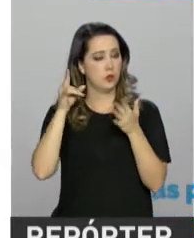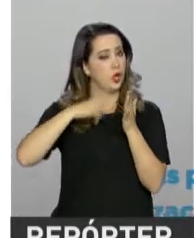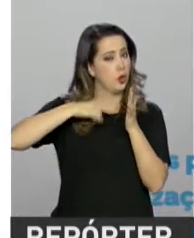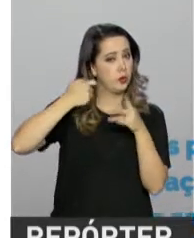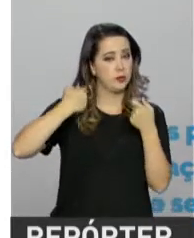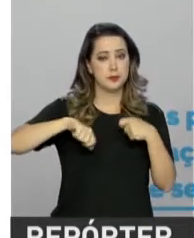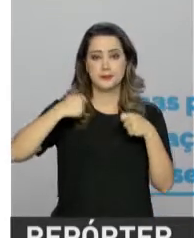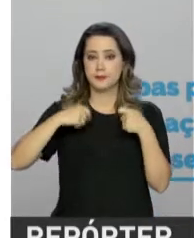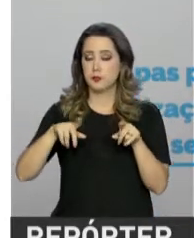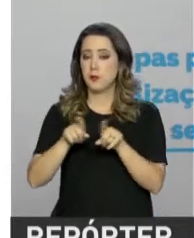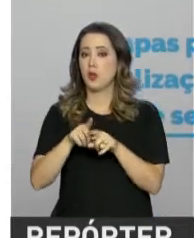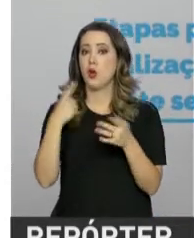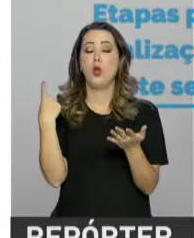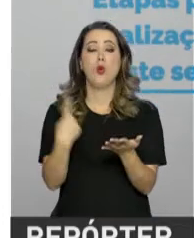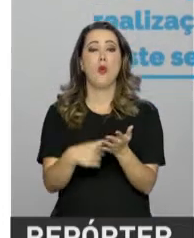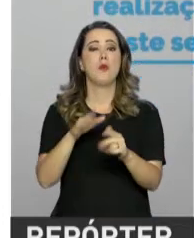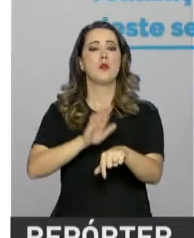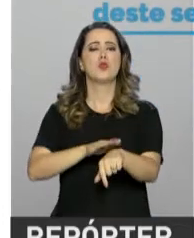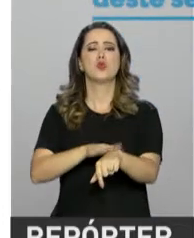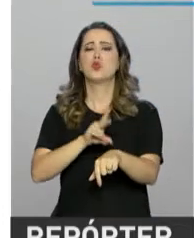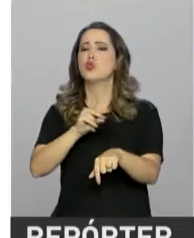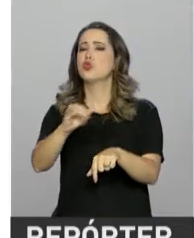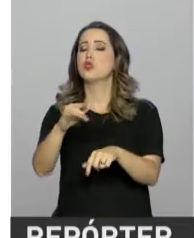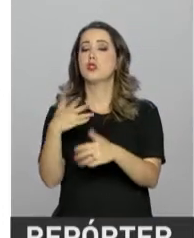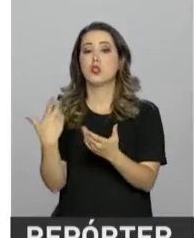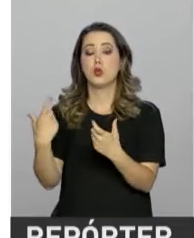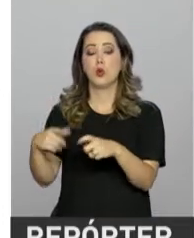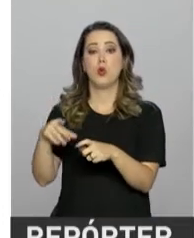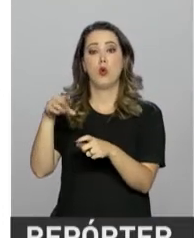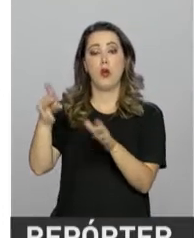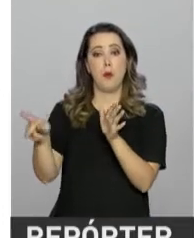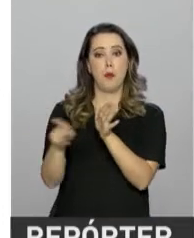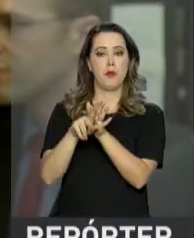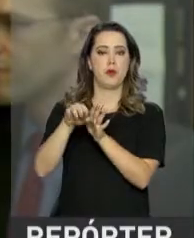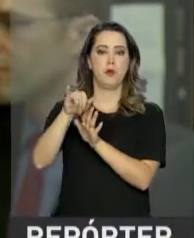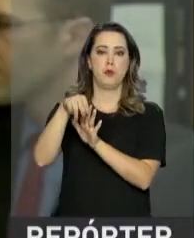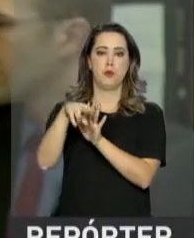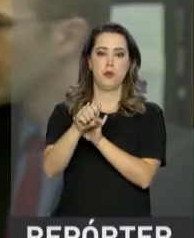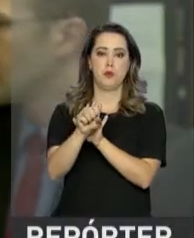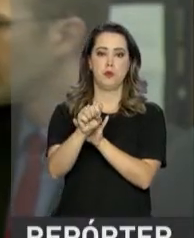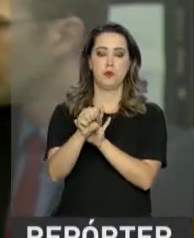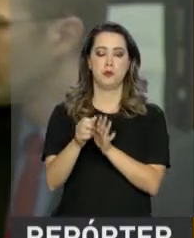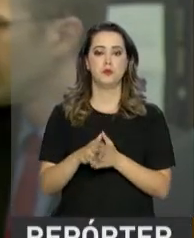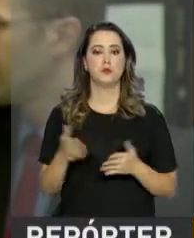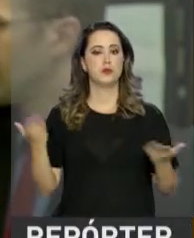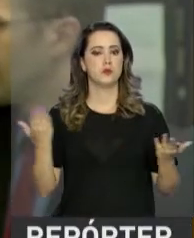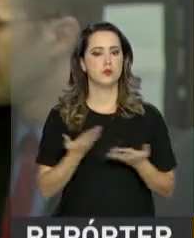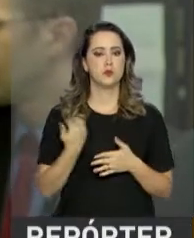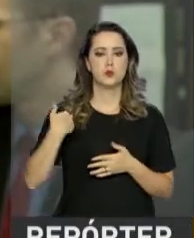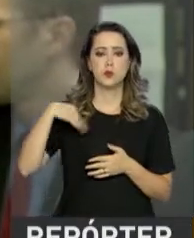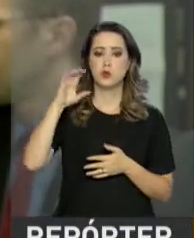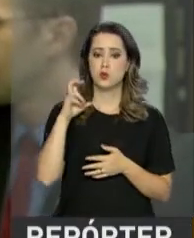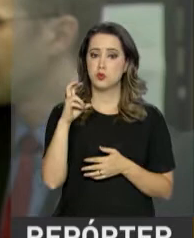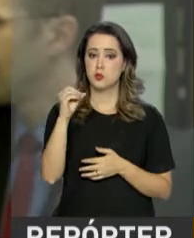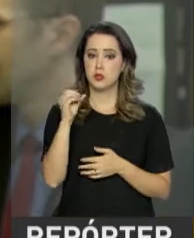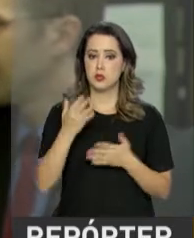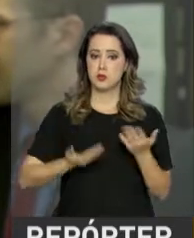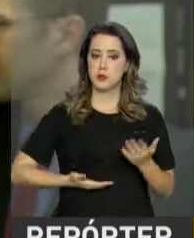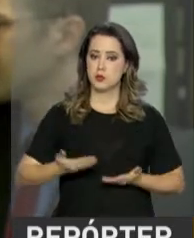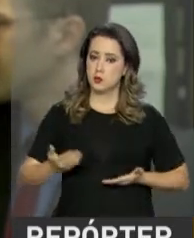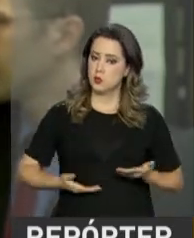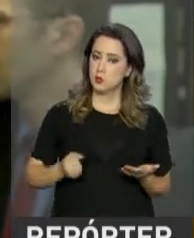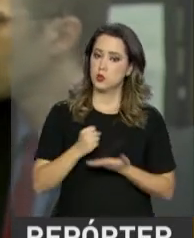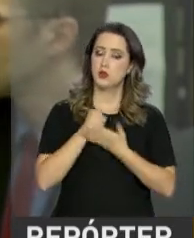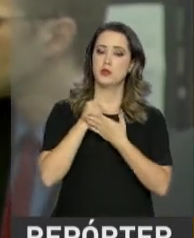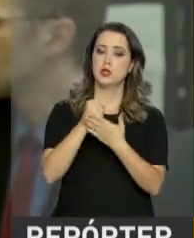e agendar o atendimento em uma agência do inss hoje são mais de 50 serviços disponibilizados